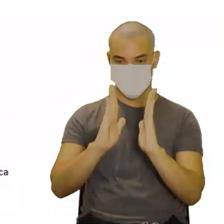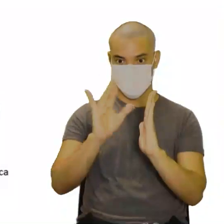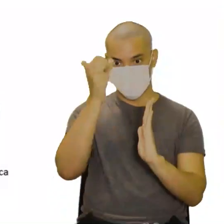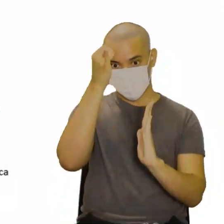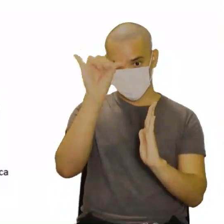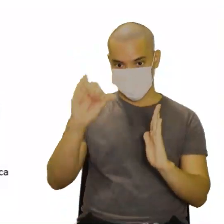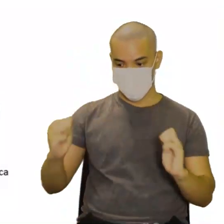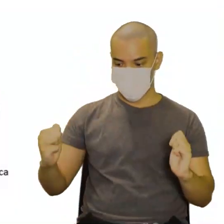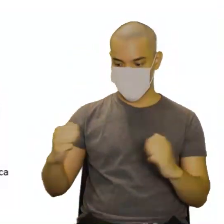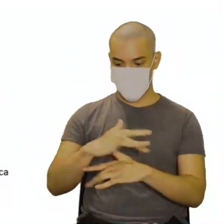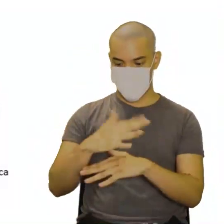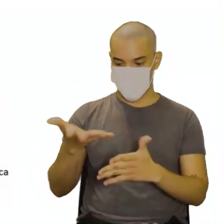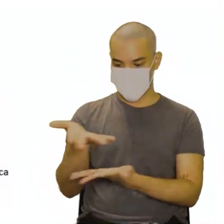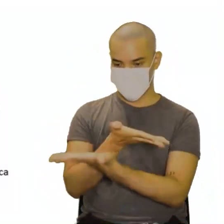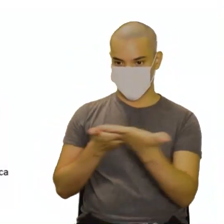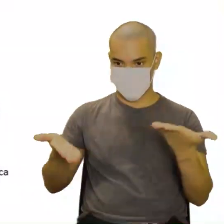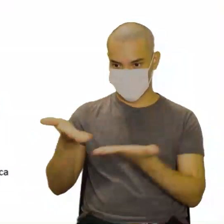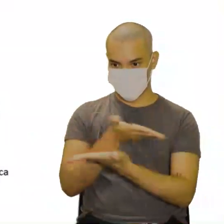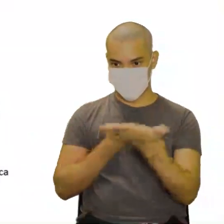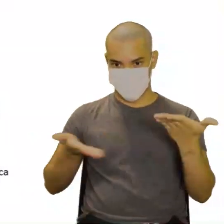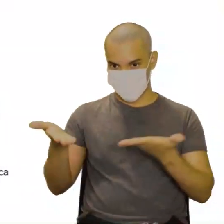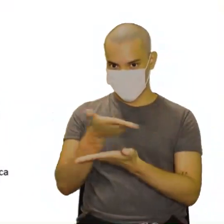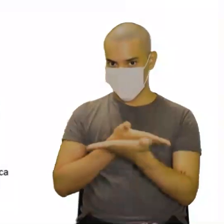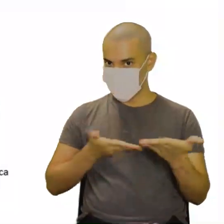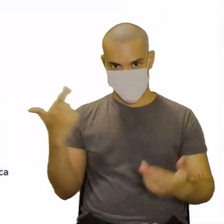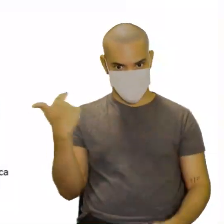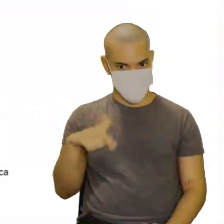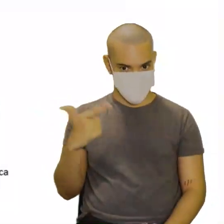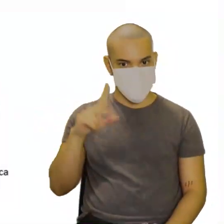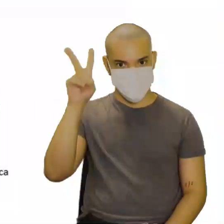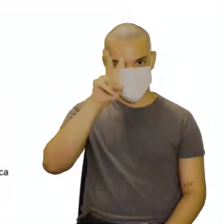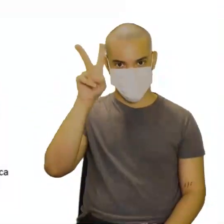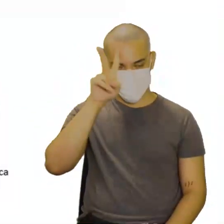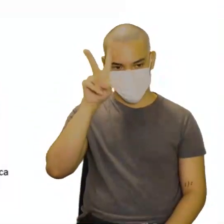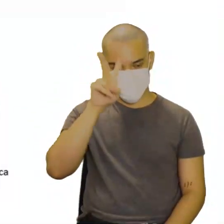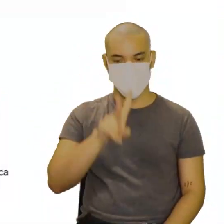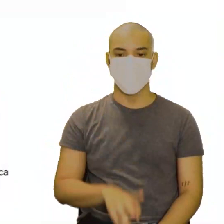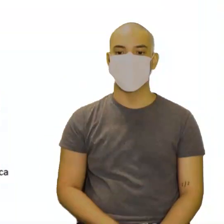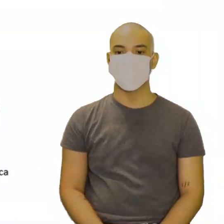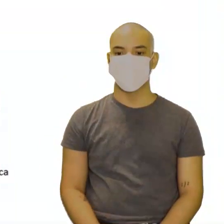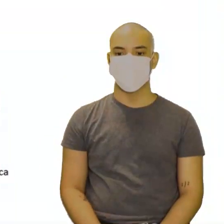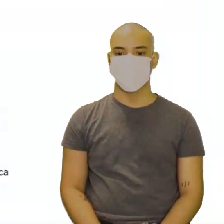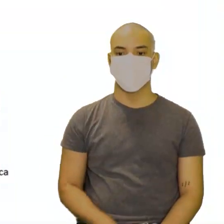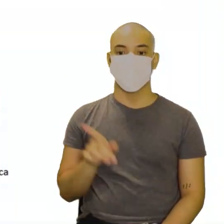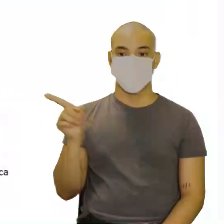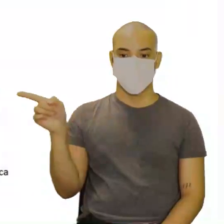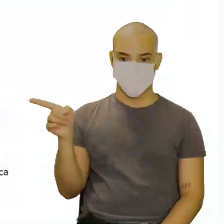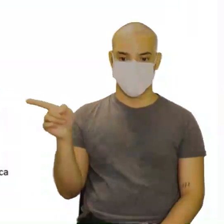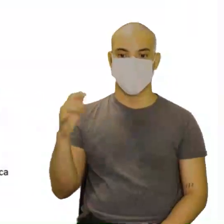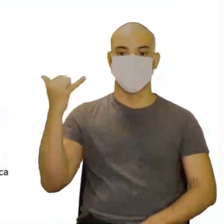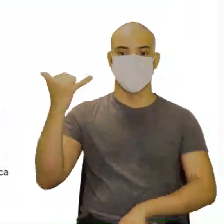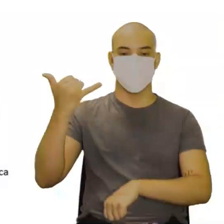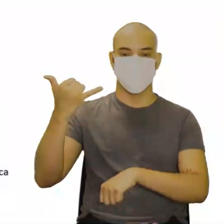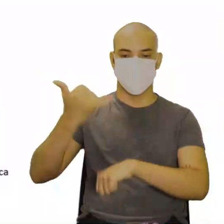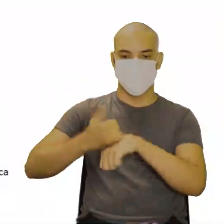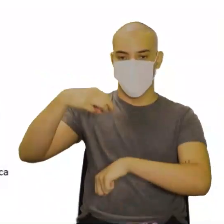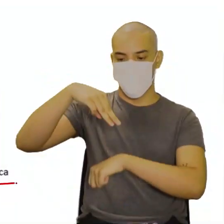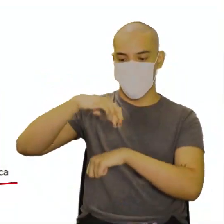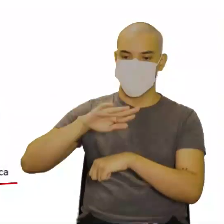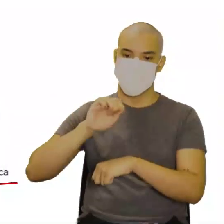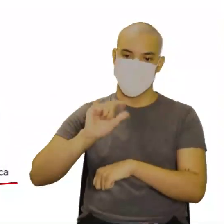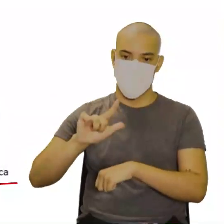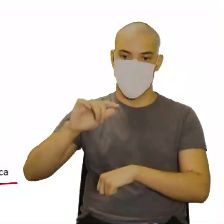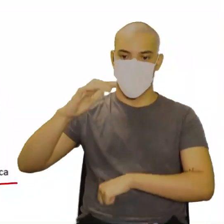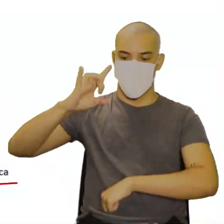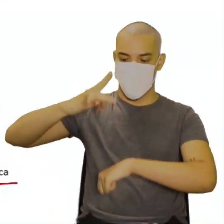esses capacitores, evitar que eles troquem cargas, né, entre si. Tá aqui a placa metálica, o alumínio e a isolação